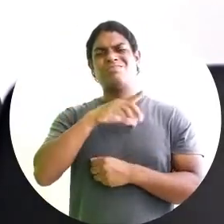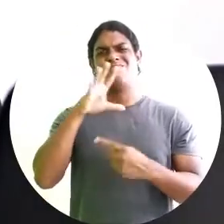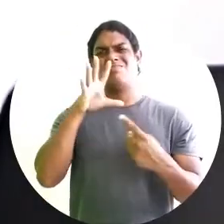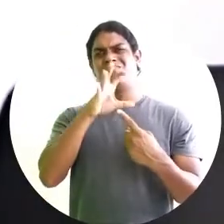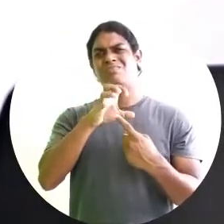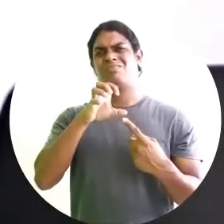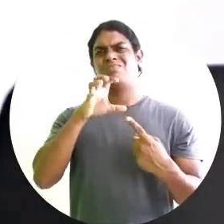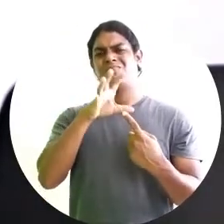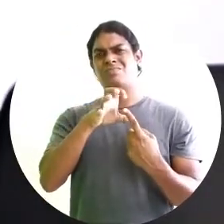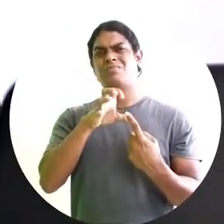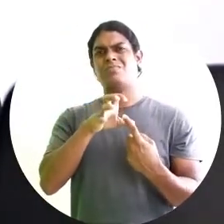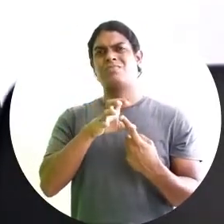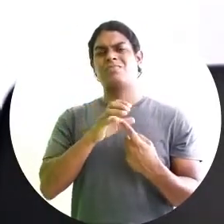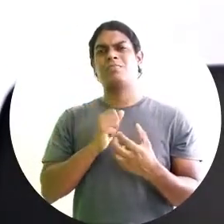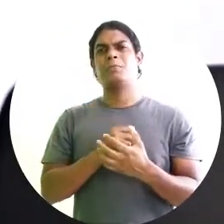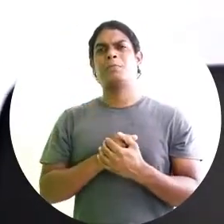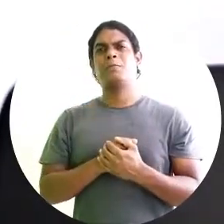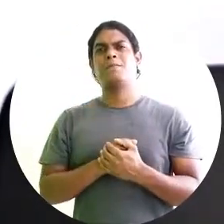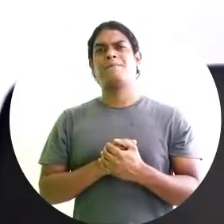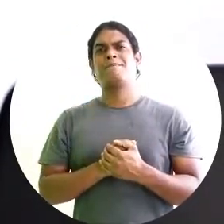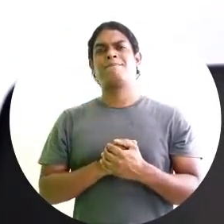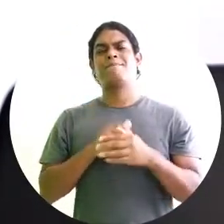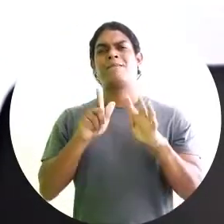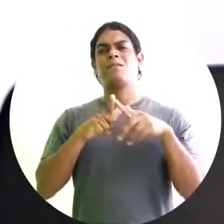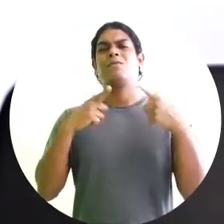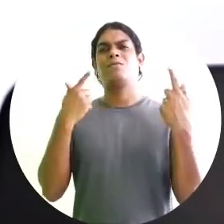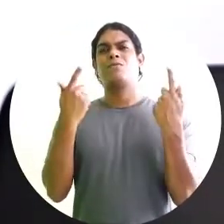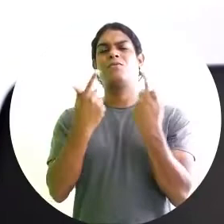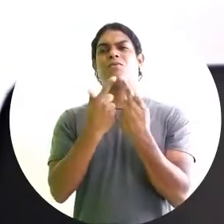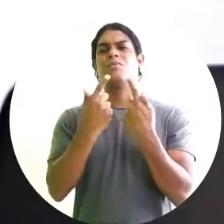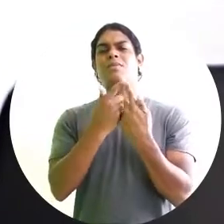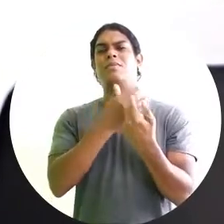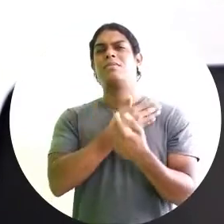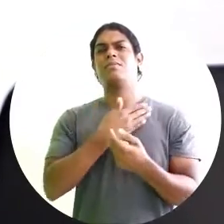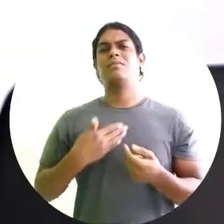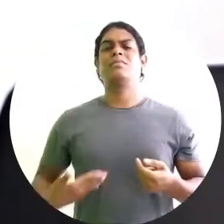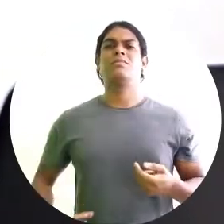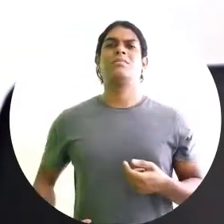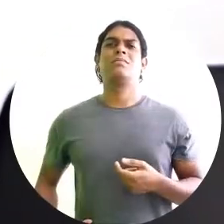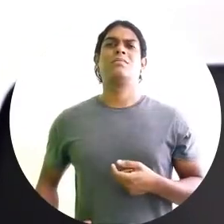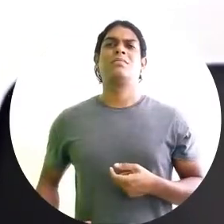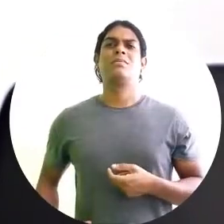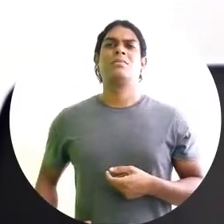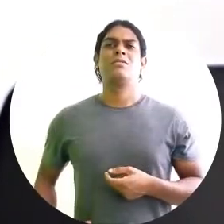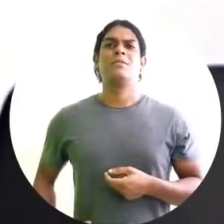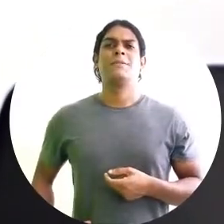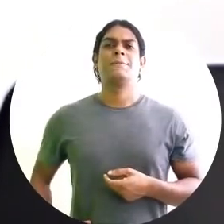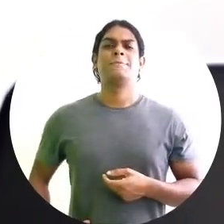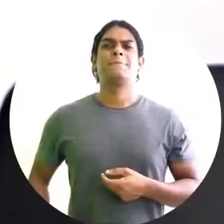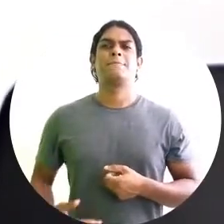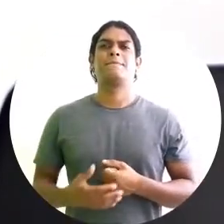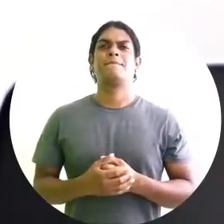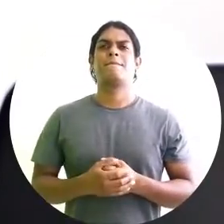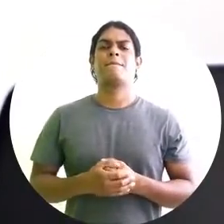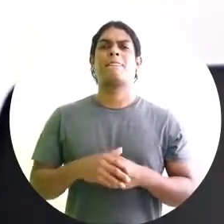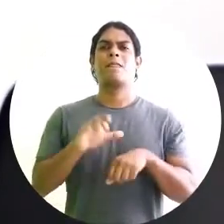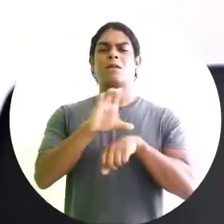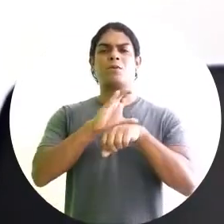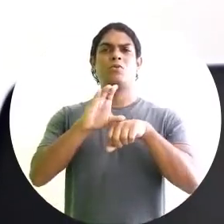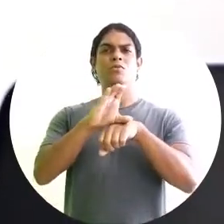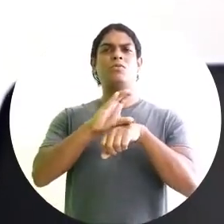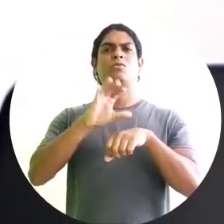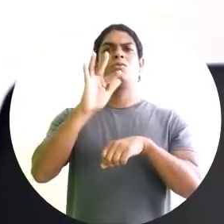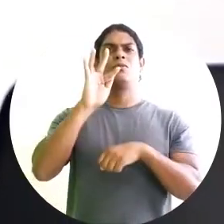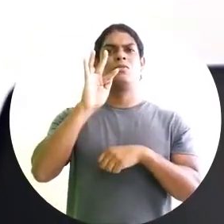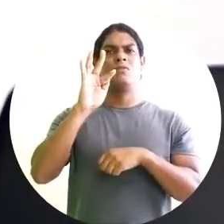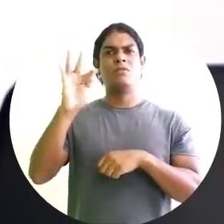brasileira sofreu muita ingerência e sofre influência. O Congresso Nacional são leis federais pautadas em duas, quais sejam